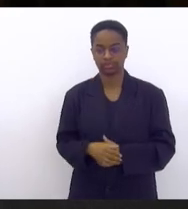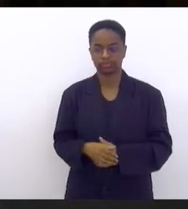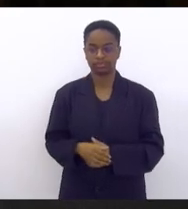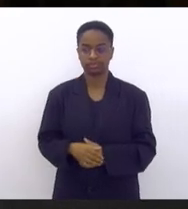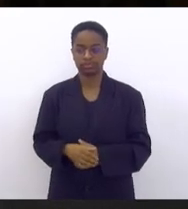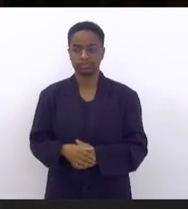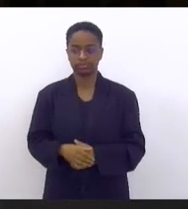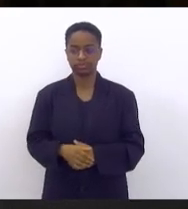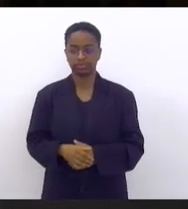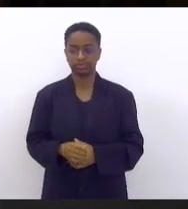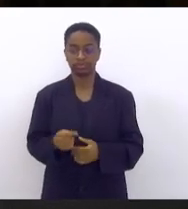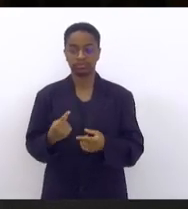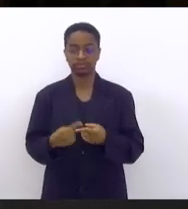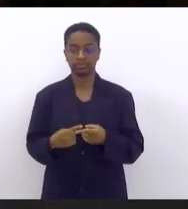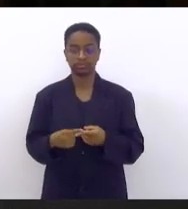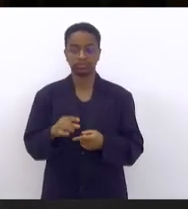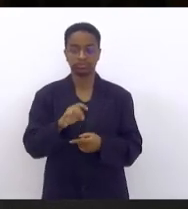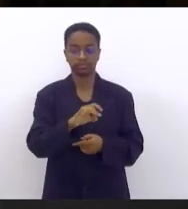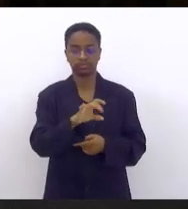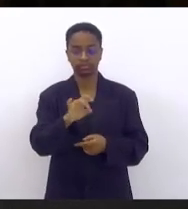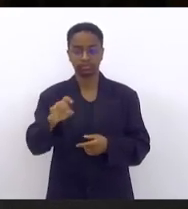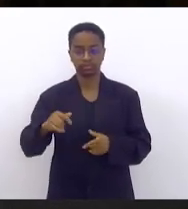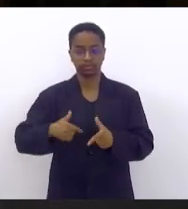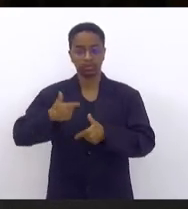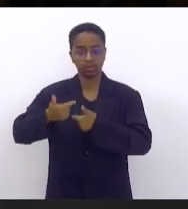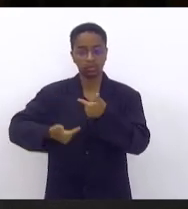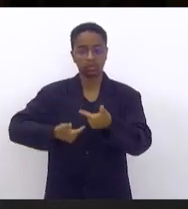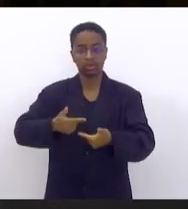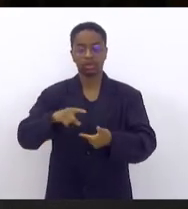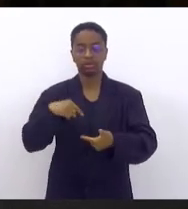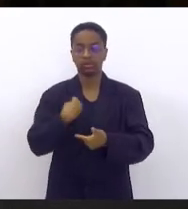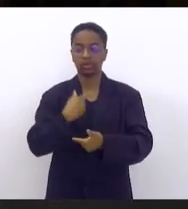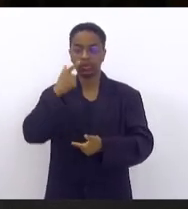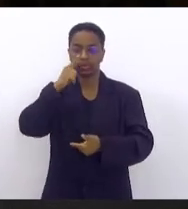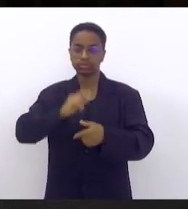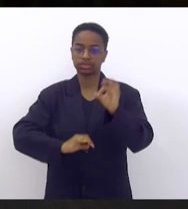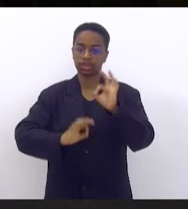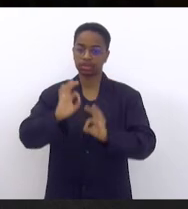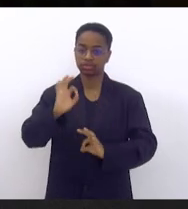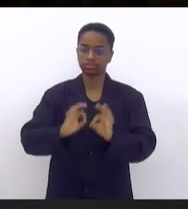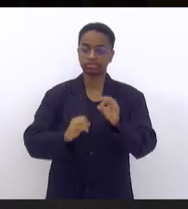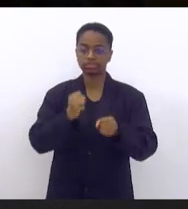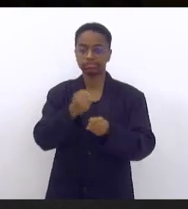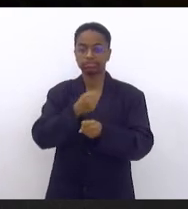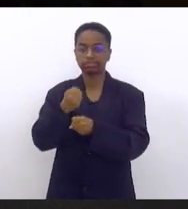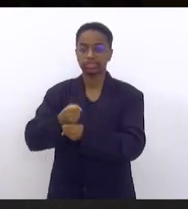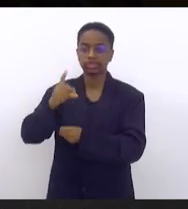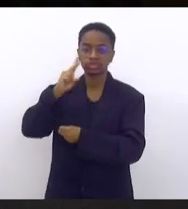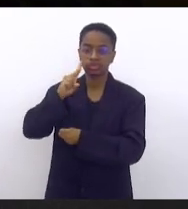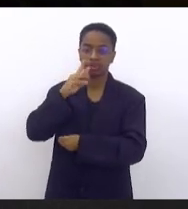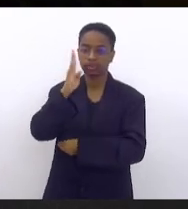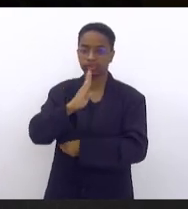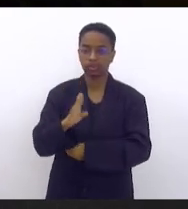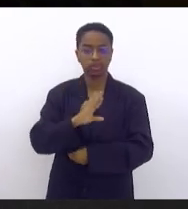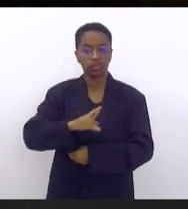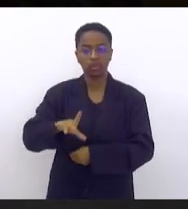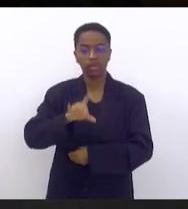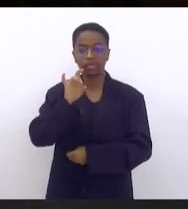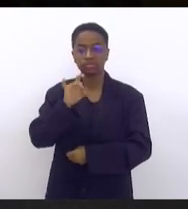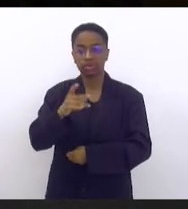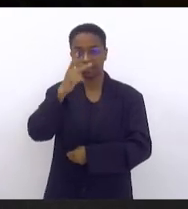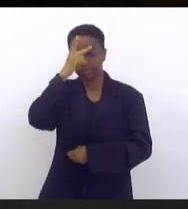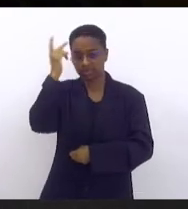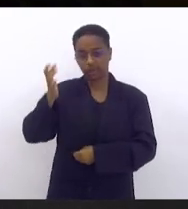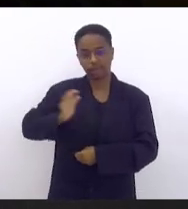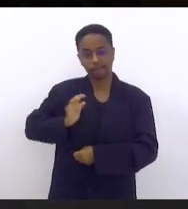porque de cada lutador e cada lutadora do povo é que a gente constrói a história do Brasil. Porque a história do Brasil não é construída só por aqueles que estão nos